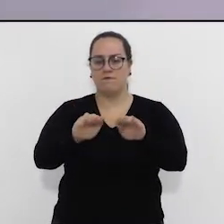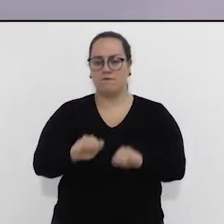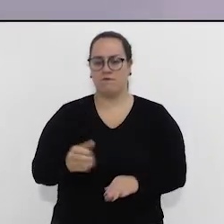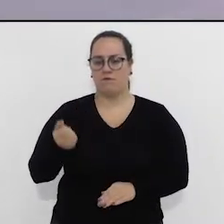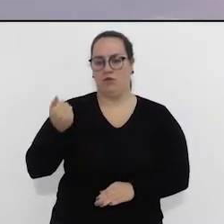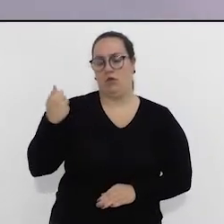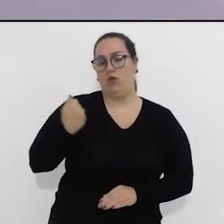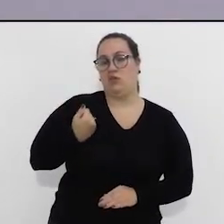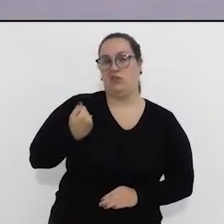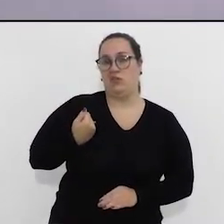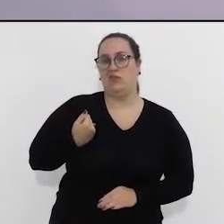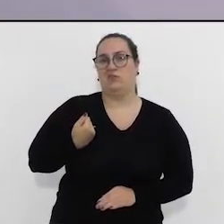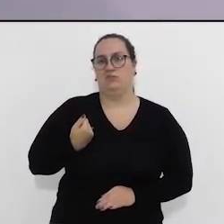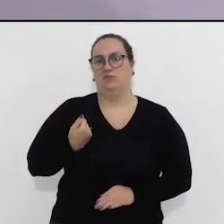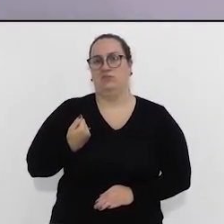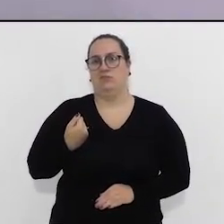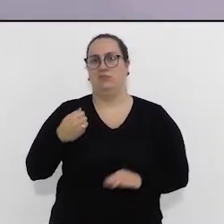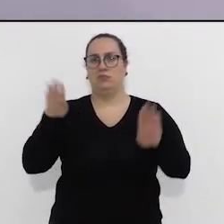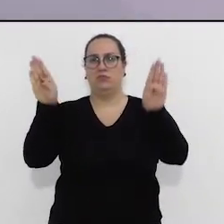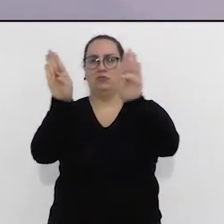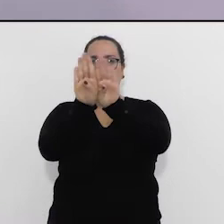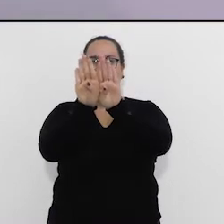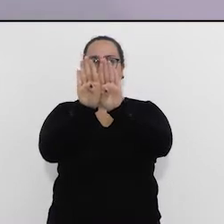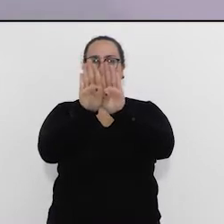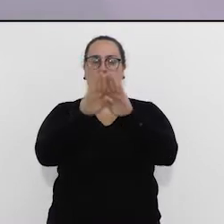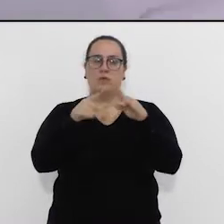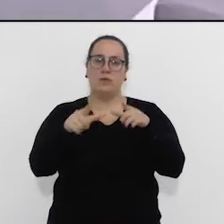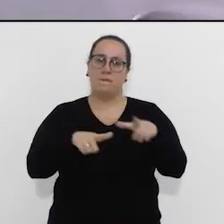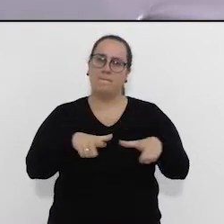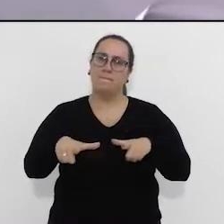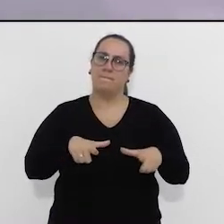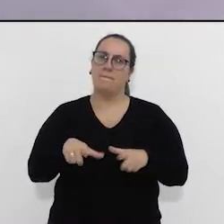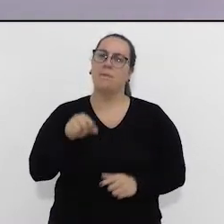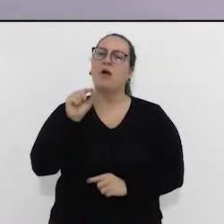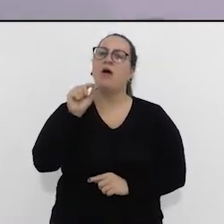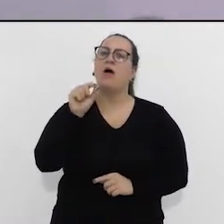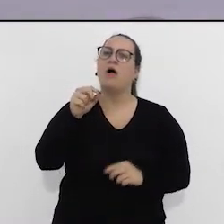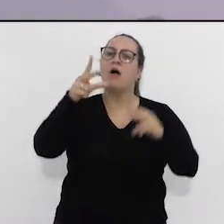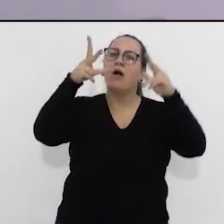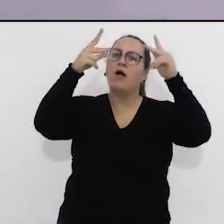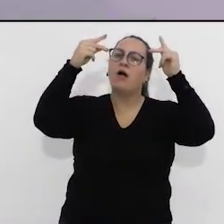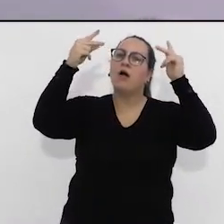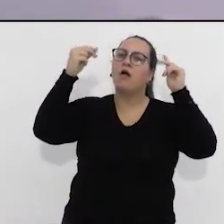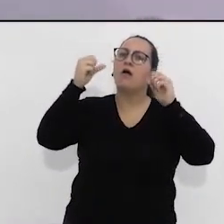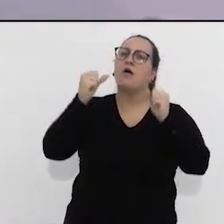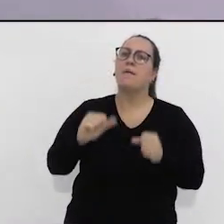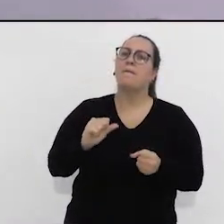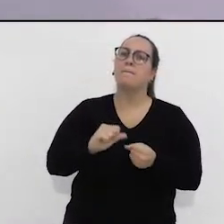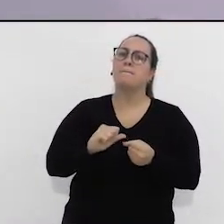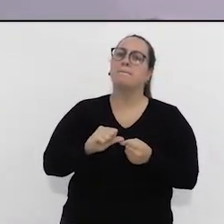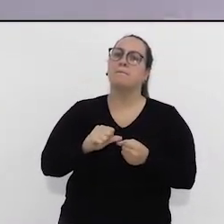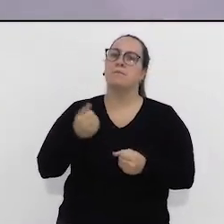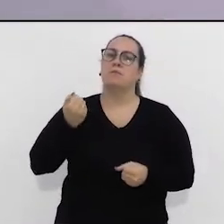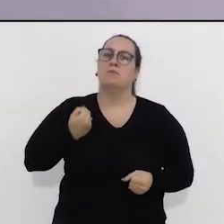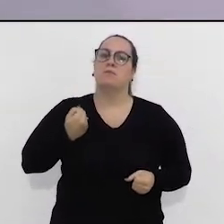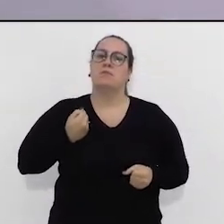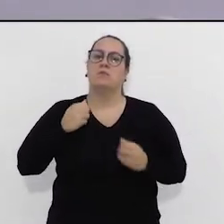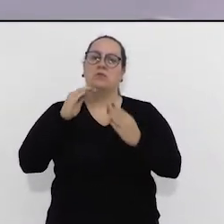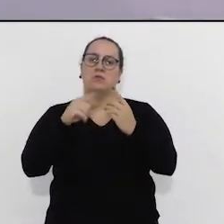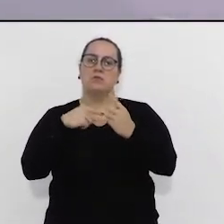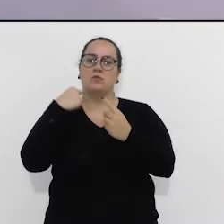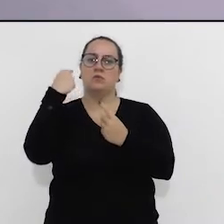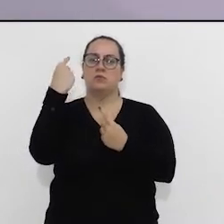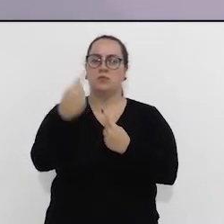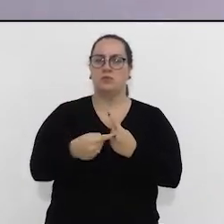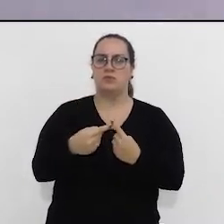tem um número crescente de empresas fechando o que que a prefeitura pode fazer para que esse número não se agrave